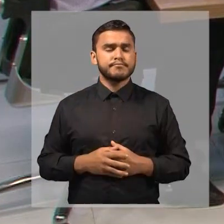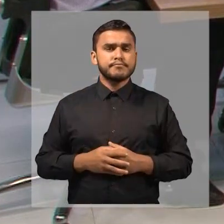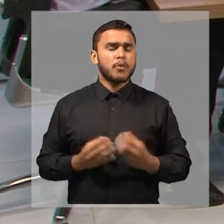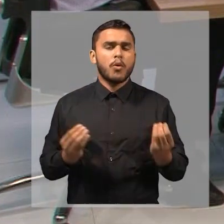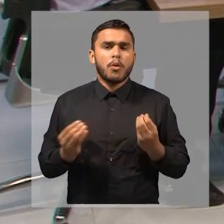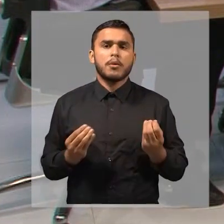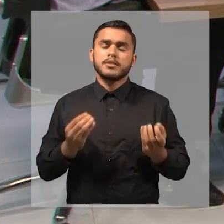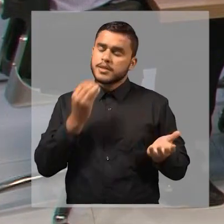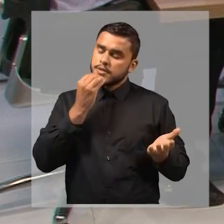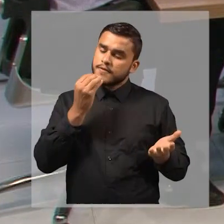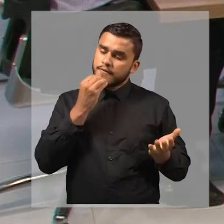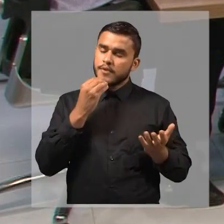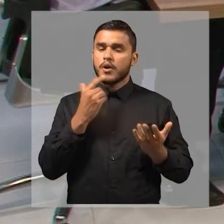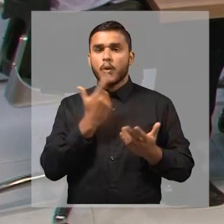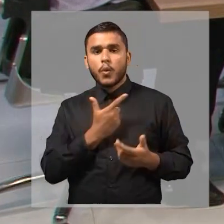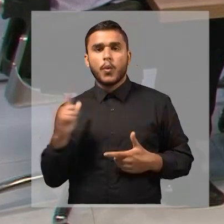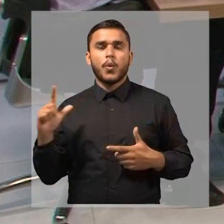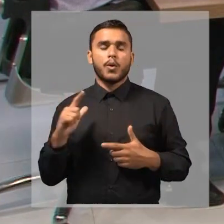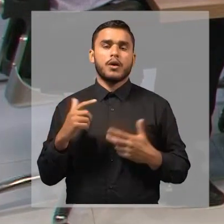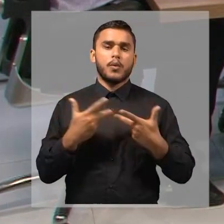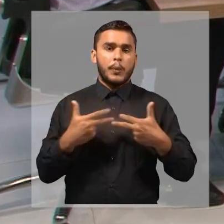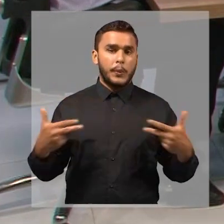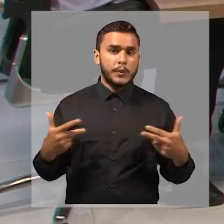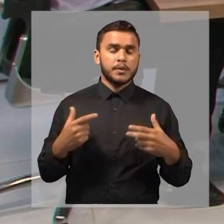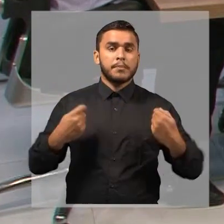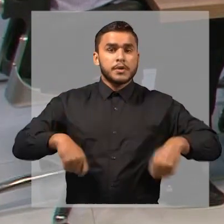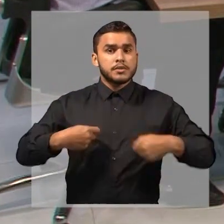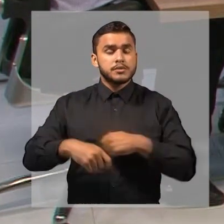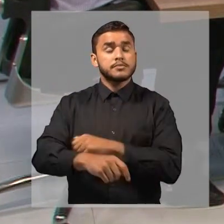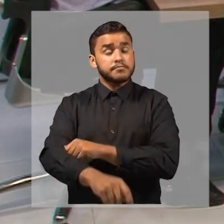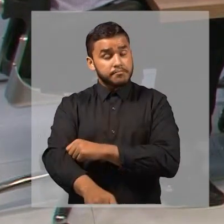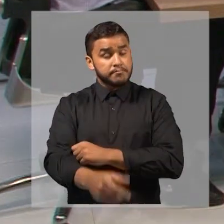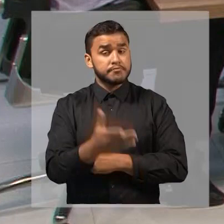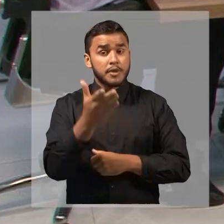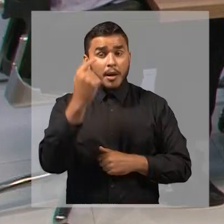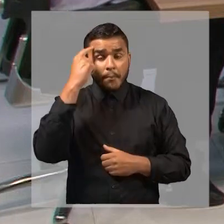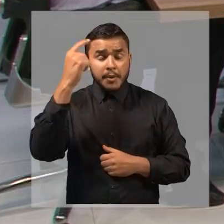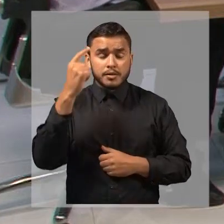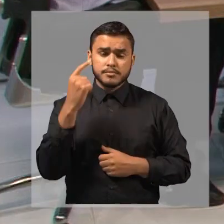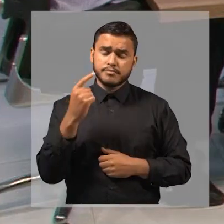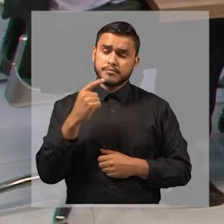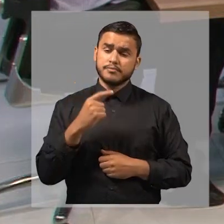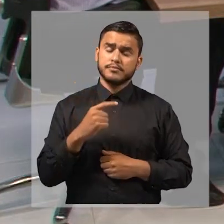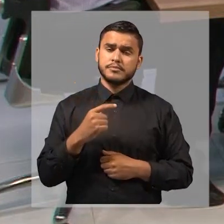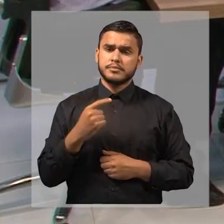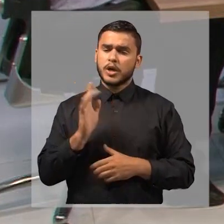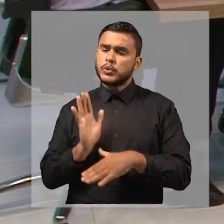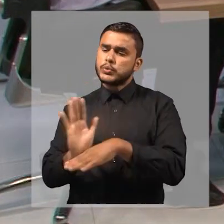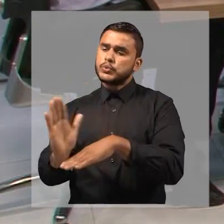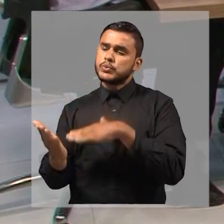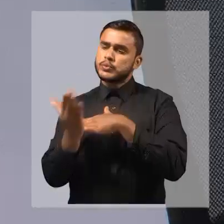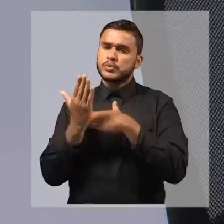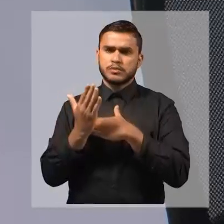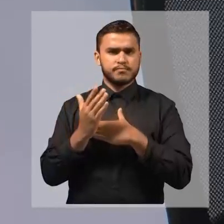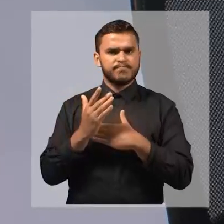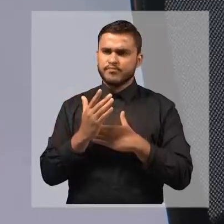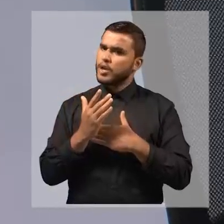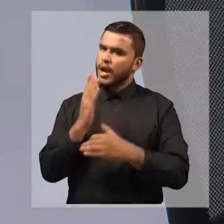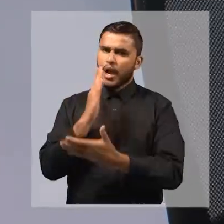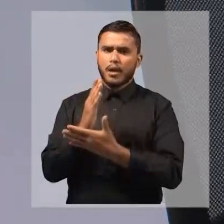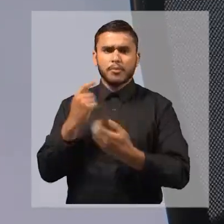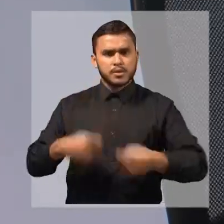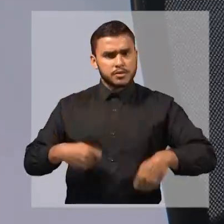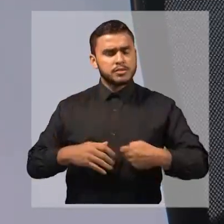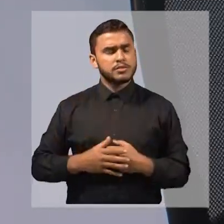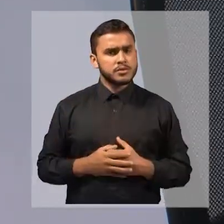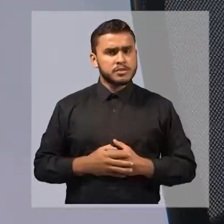são necessários outros remédios, né? Aí é que o que precisa ser superado. Mas o que a gente olha para hoje é o que é que